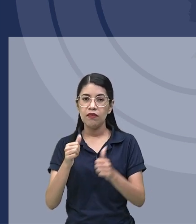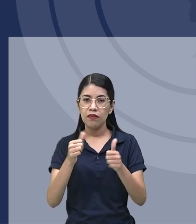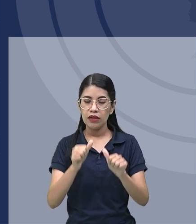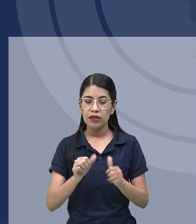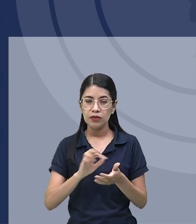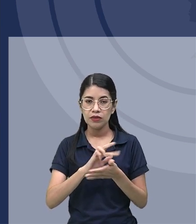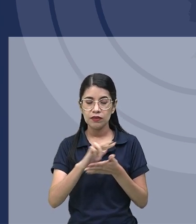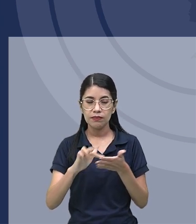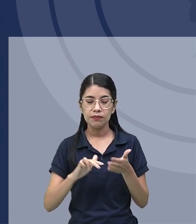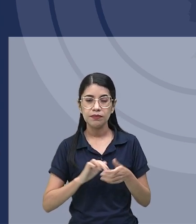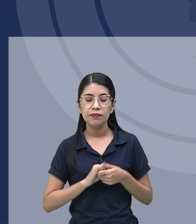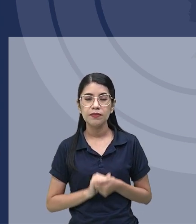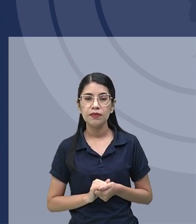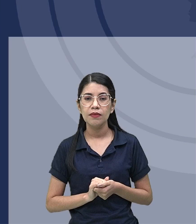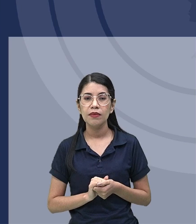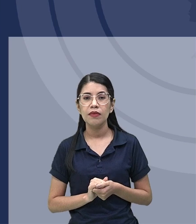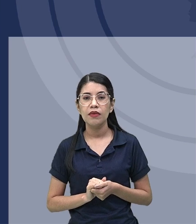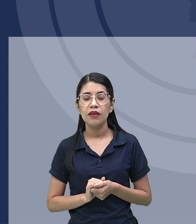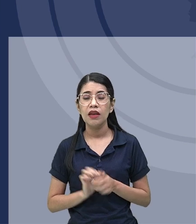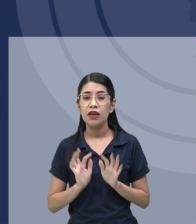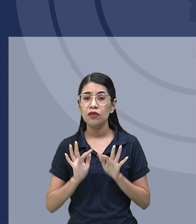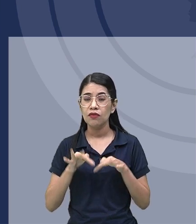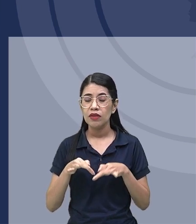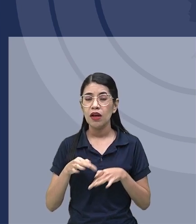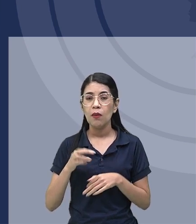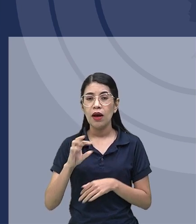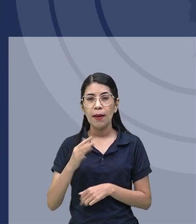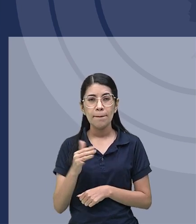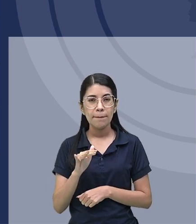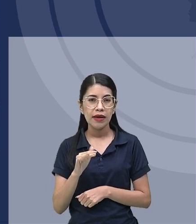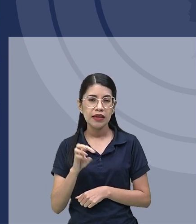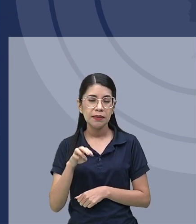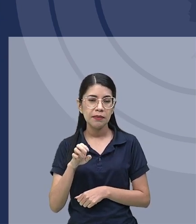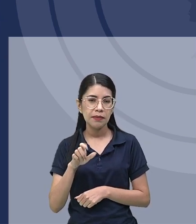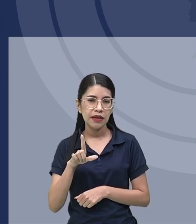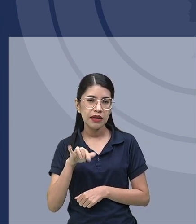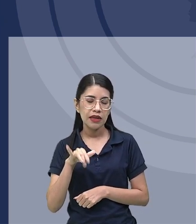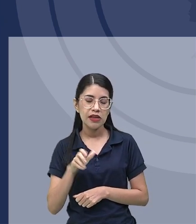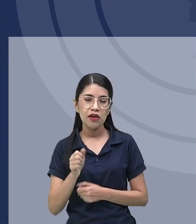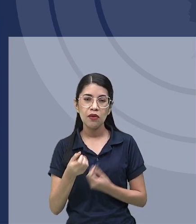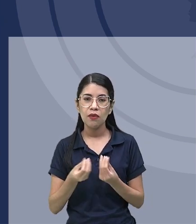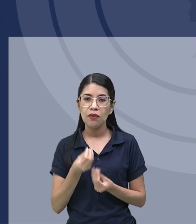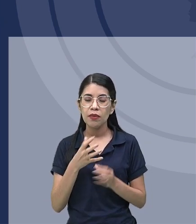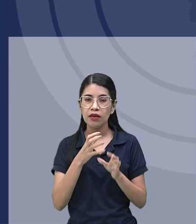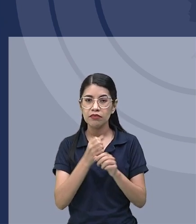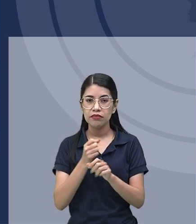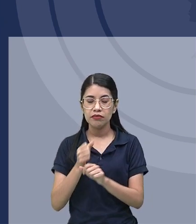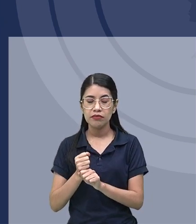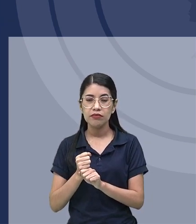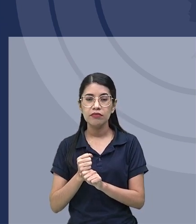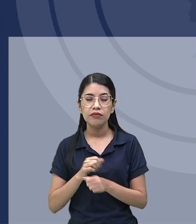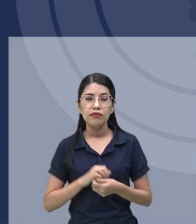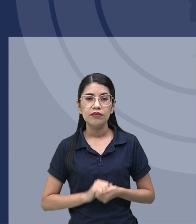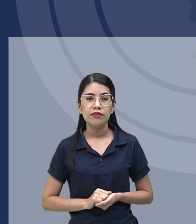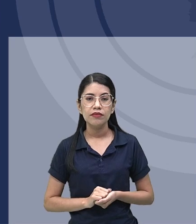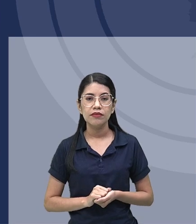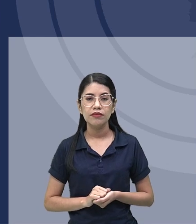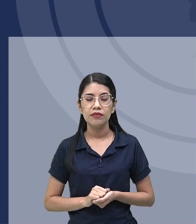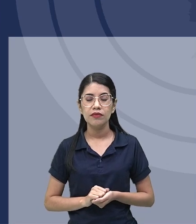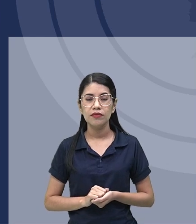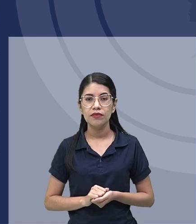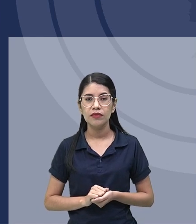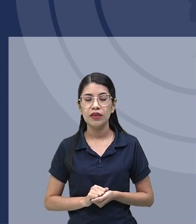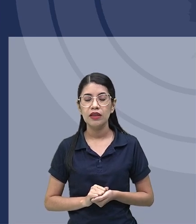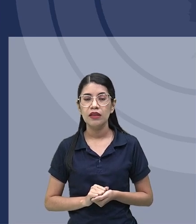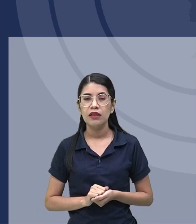avaliações, né? E no final, ele vai ter a média. Como é que é calculada essa média, gente? Essa média, você vai pegar